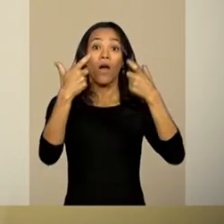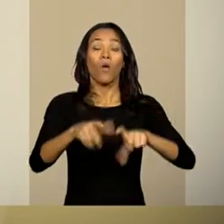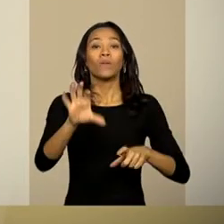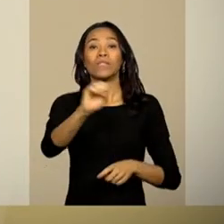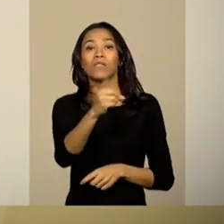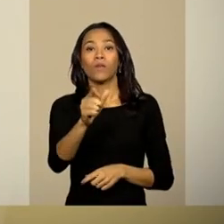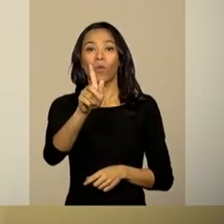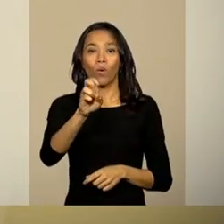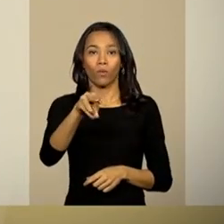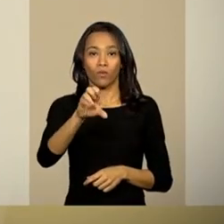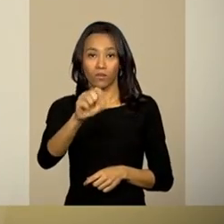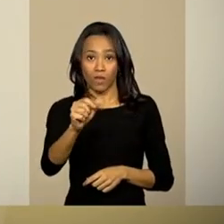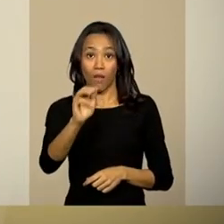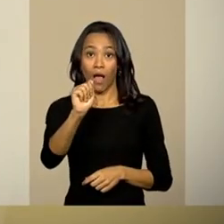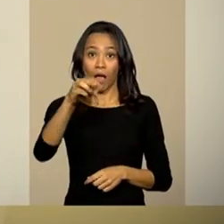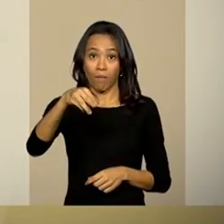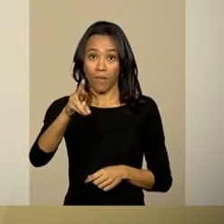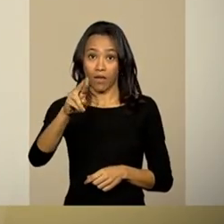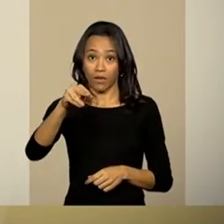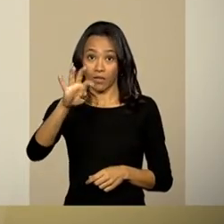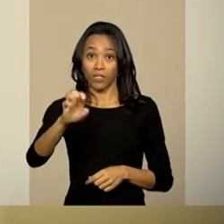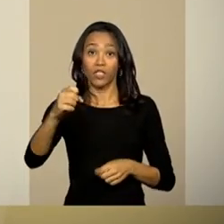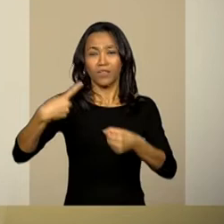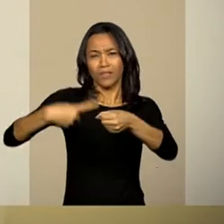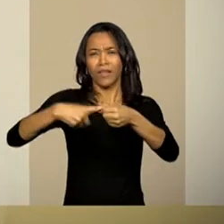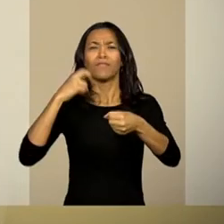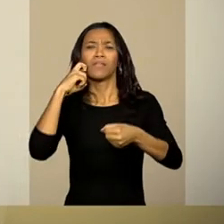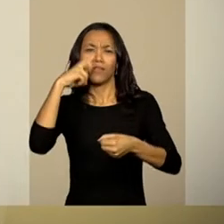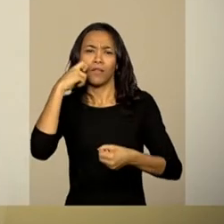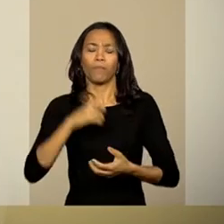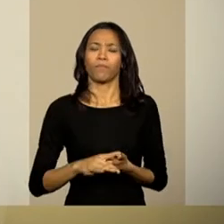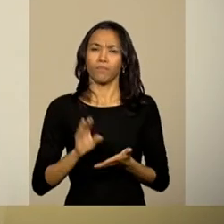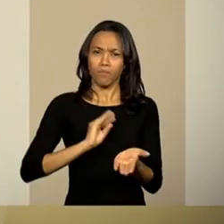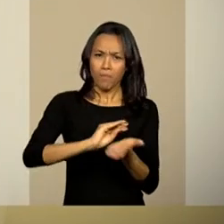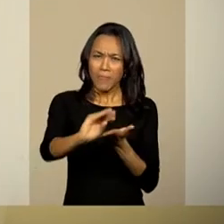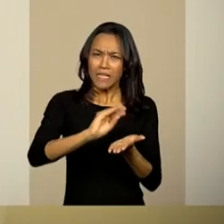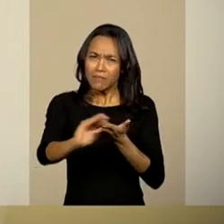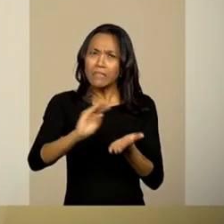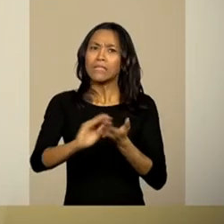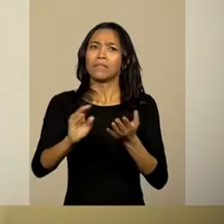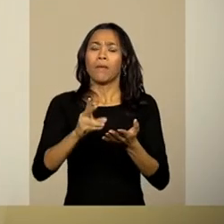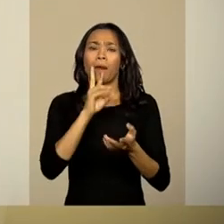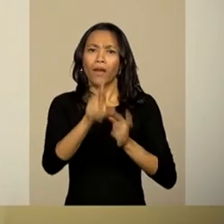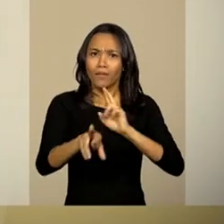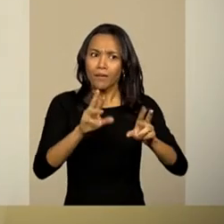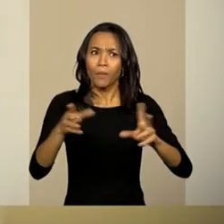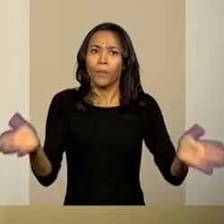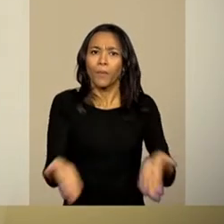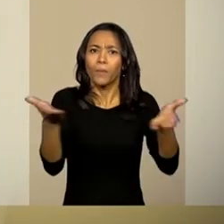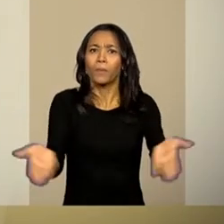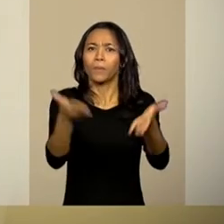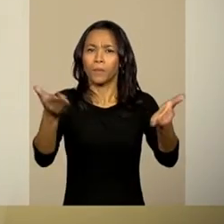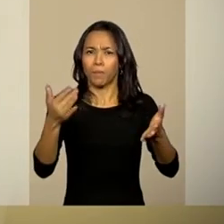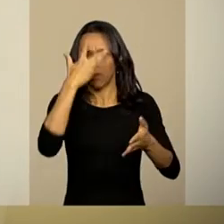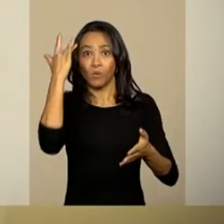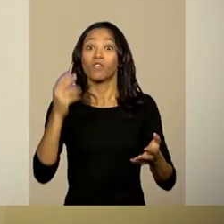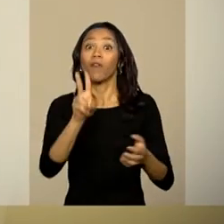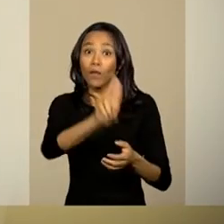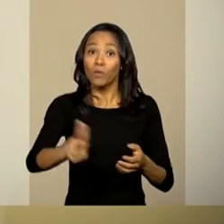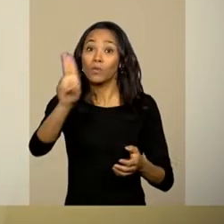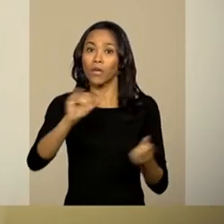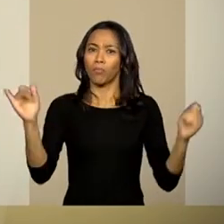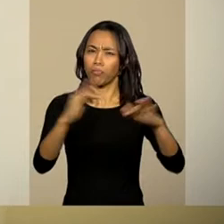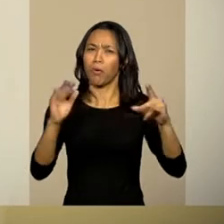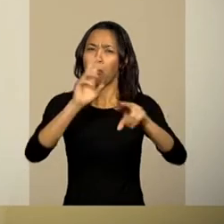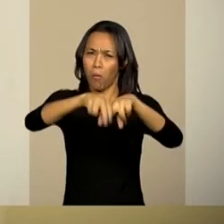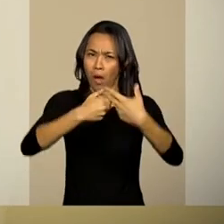do Amarante, uma cidade vizinha de Natal. Esses investimentos são para responder ao crescimento de movimentação de passageiros que vai ocorrer com a Copa do